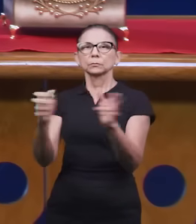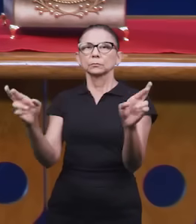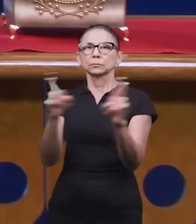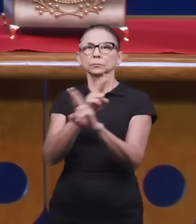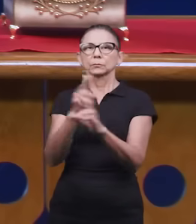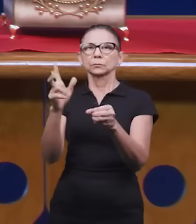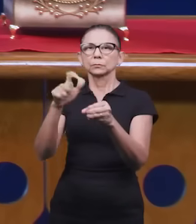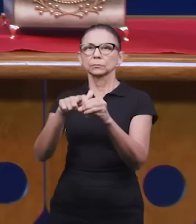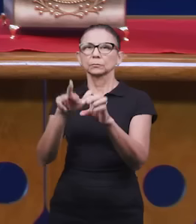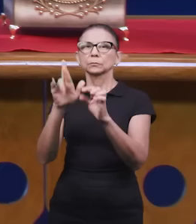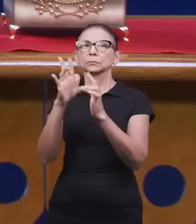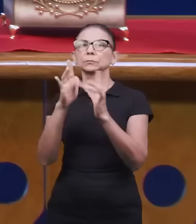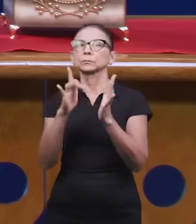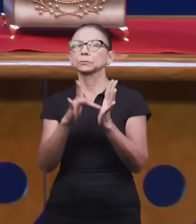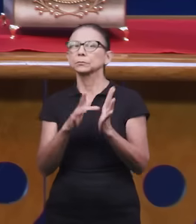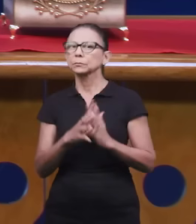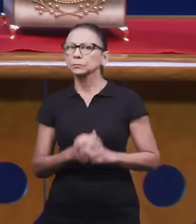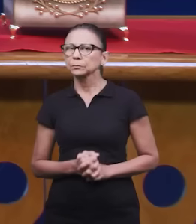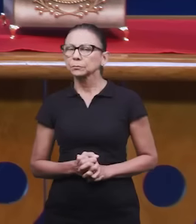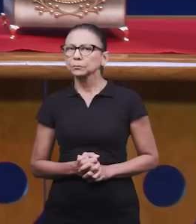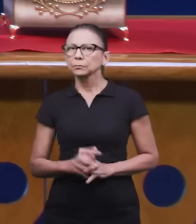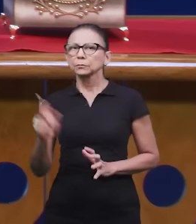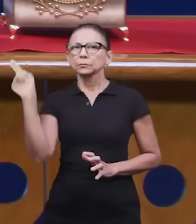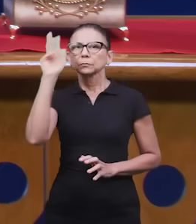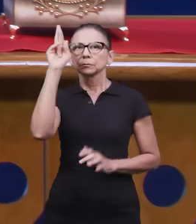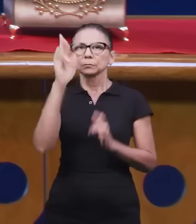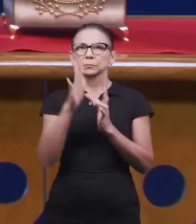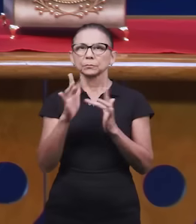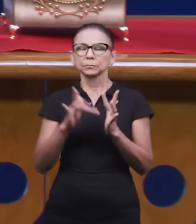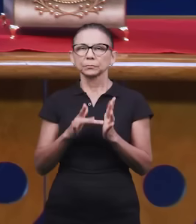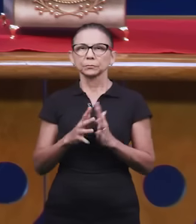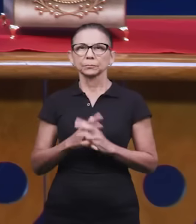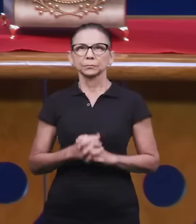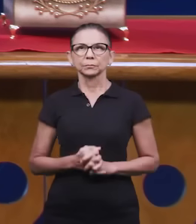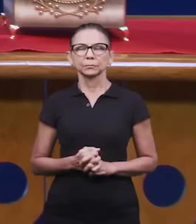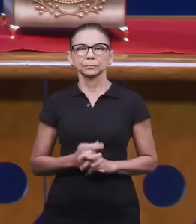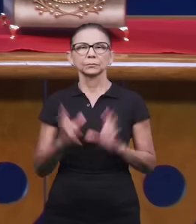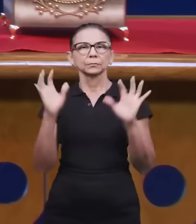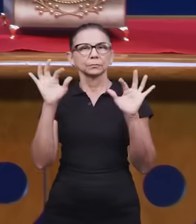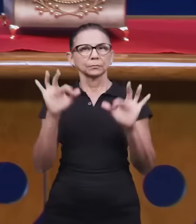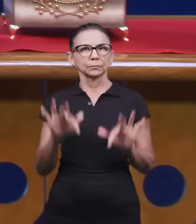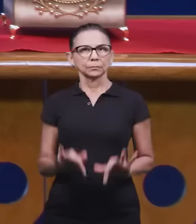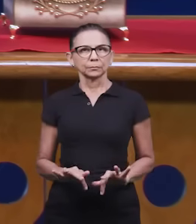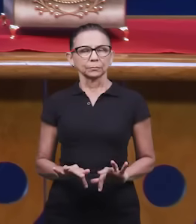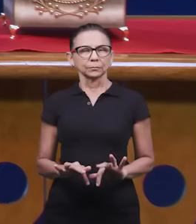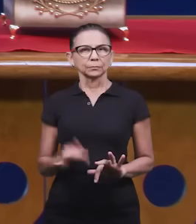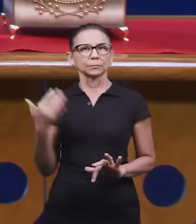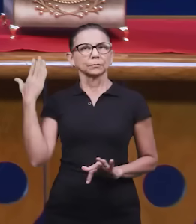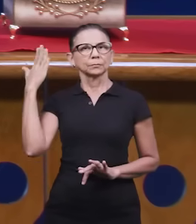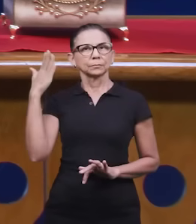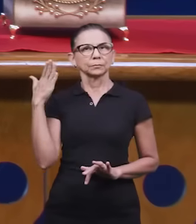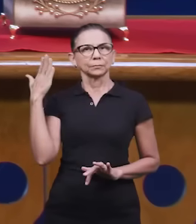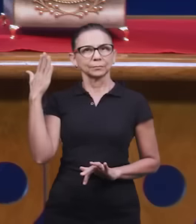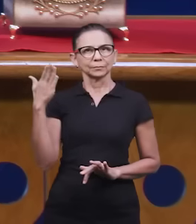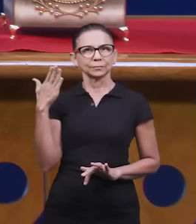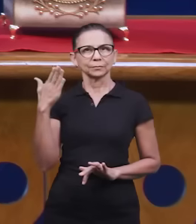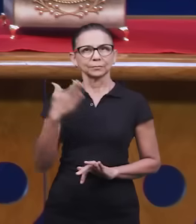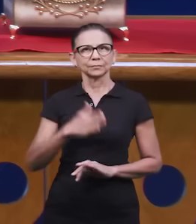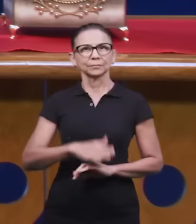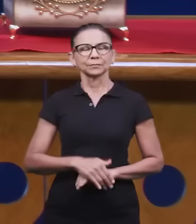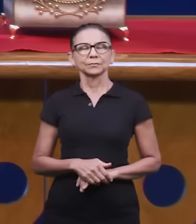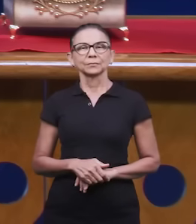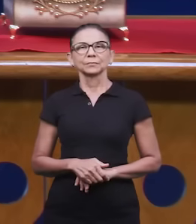profecias em relação à volta do Senhor Jesus. A paz do Senhor a todos. Está encerrada esta